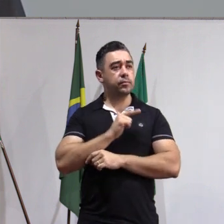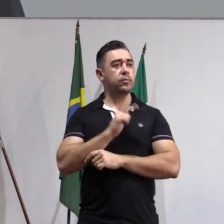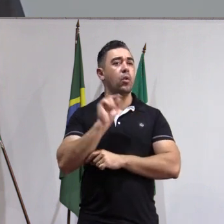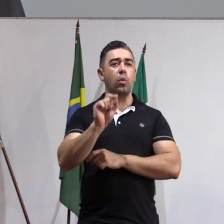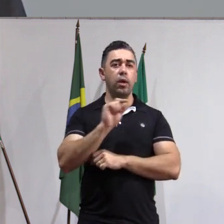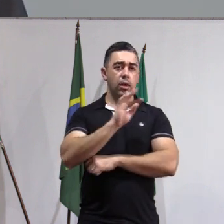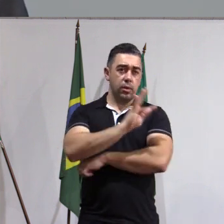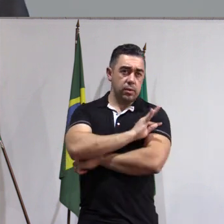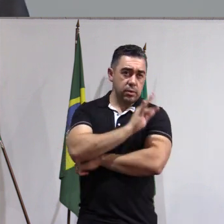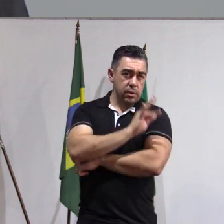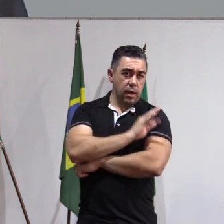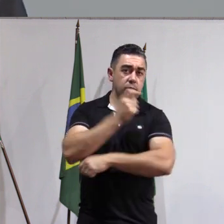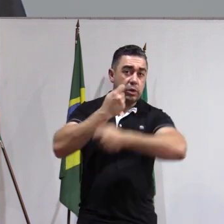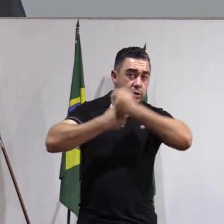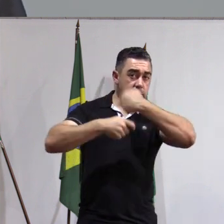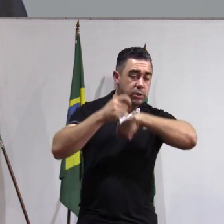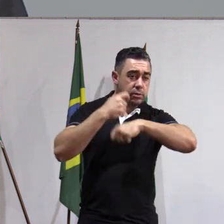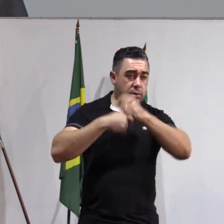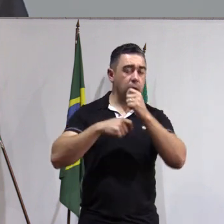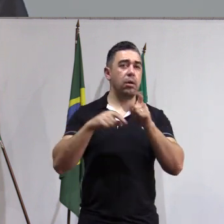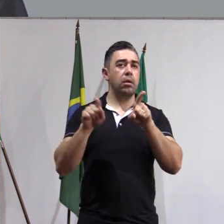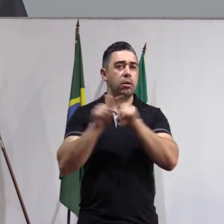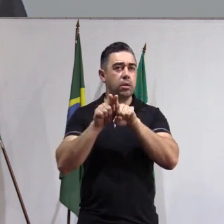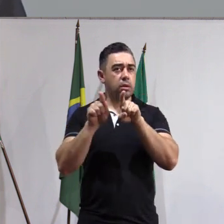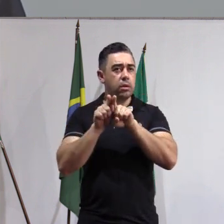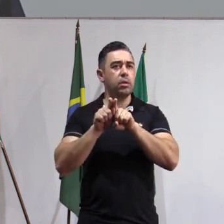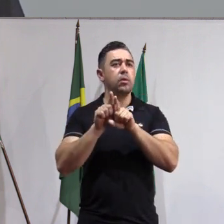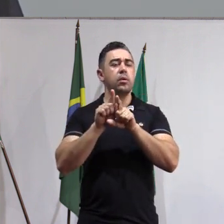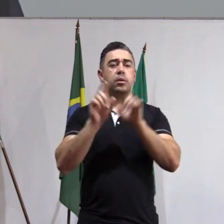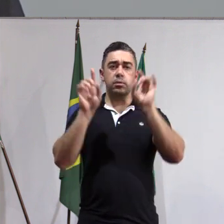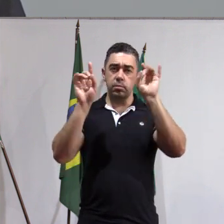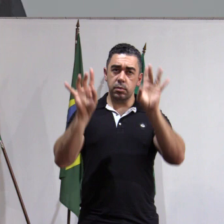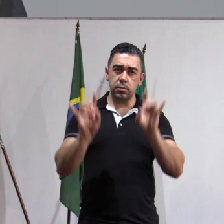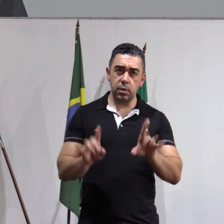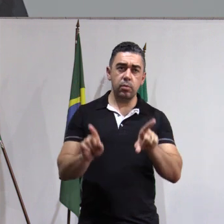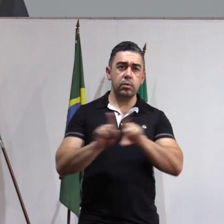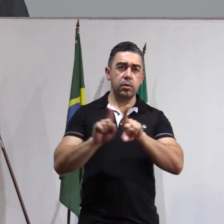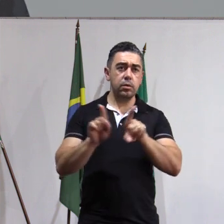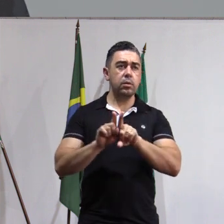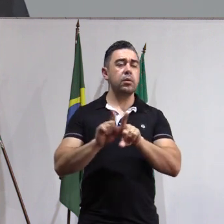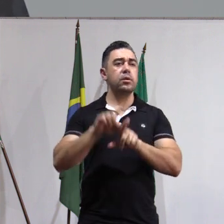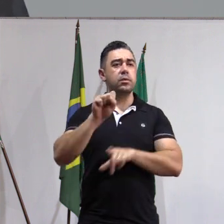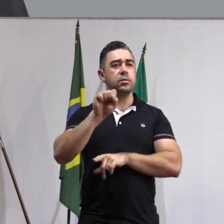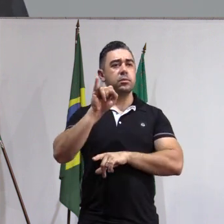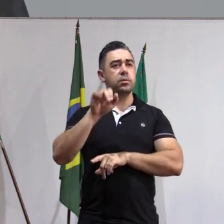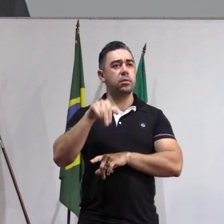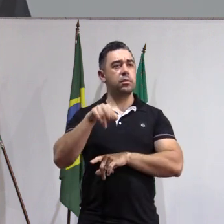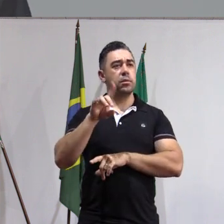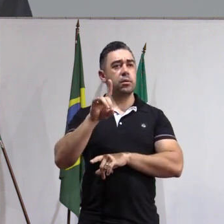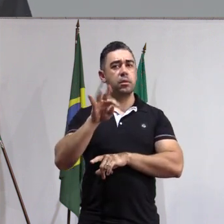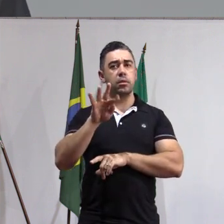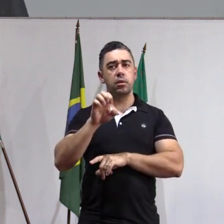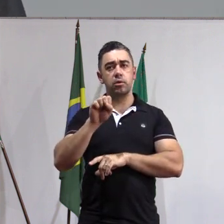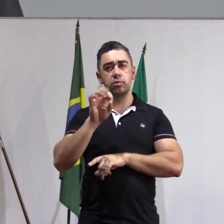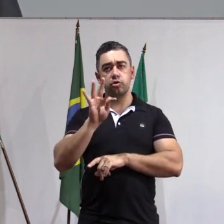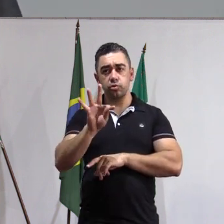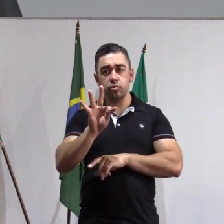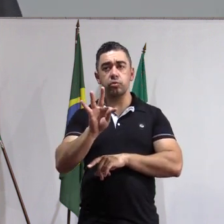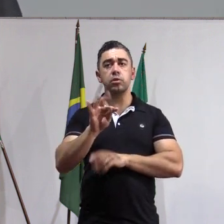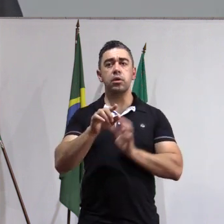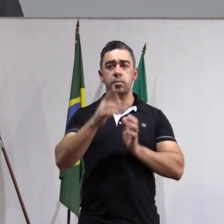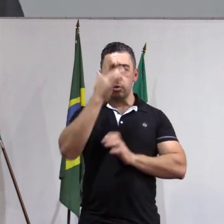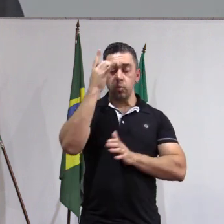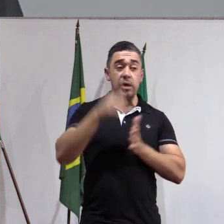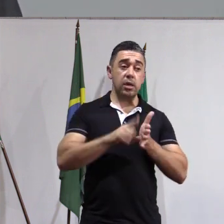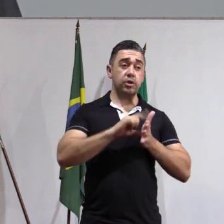pelos técnicos administrativos, protagonizada em especial pelo Sindistest, né, e pelas pessoas que estão aqui, que me